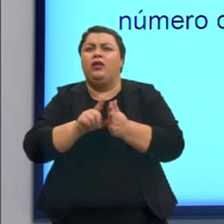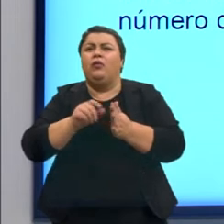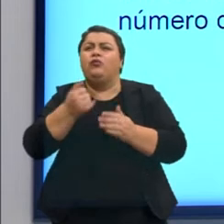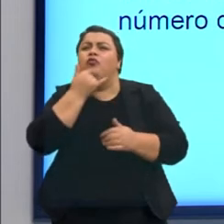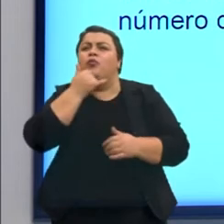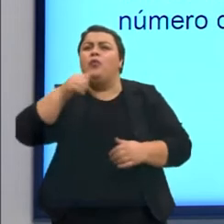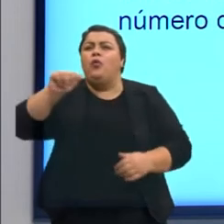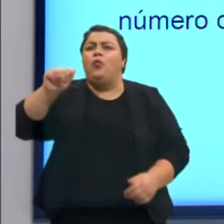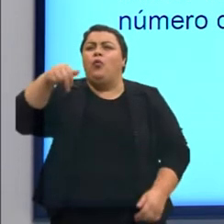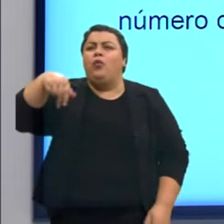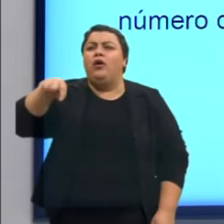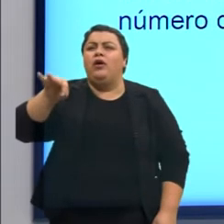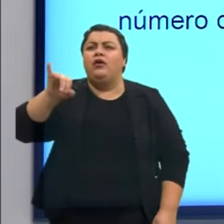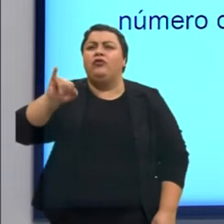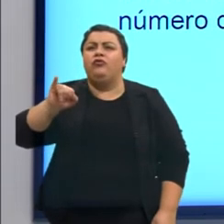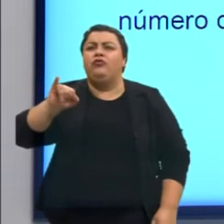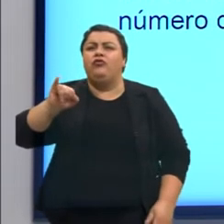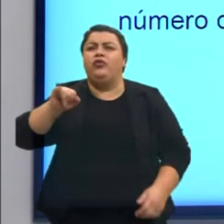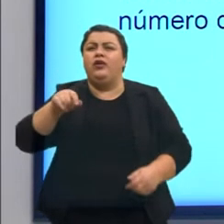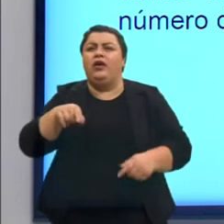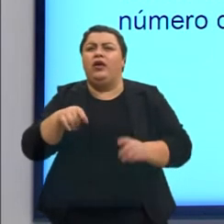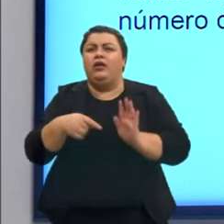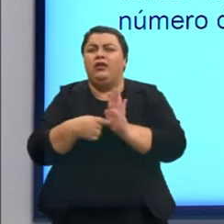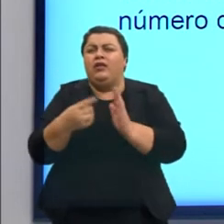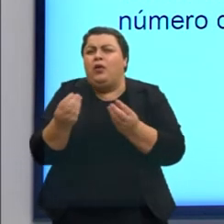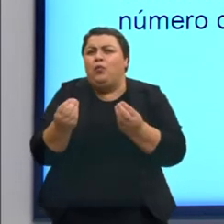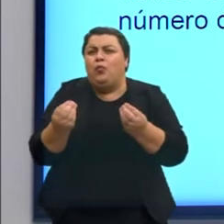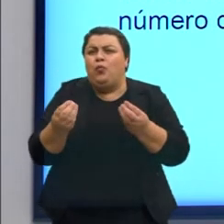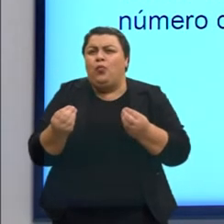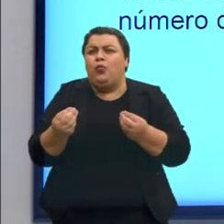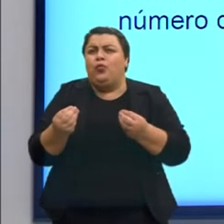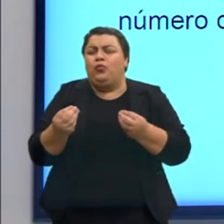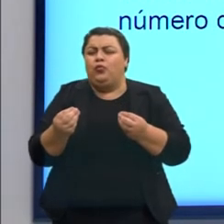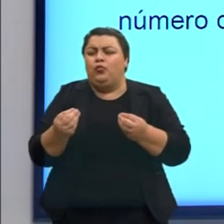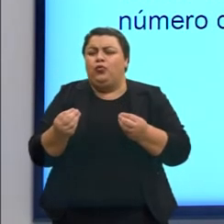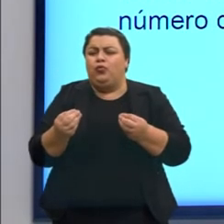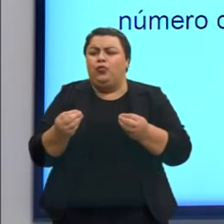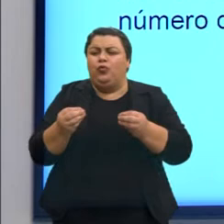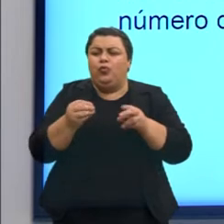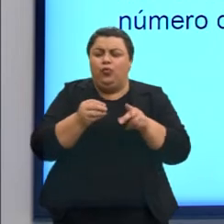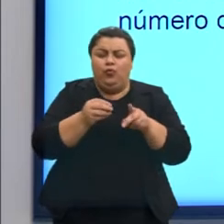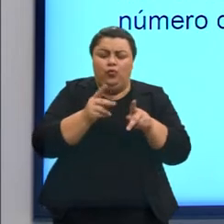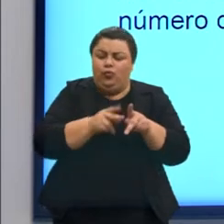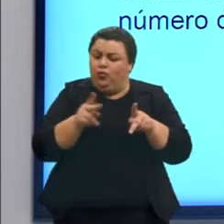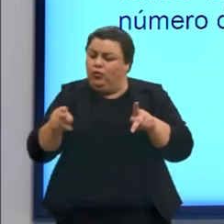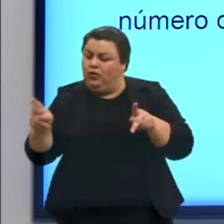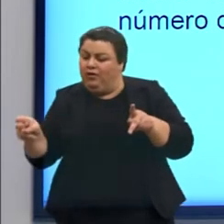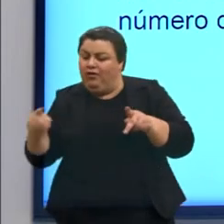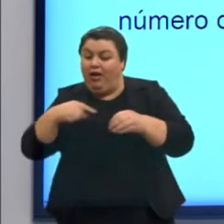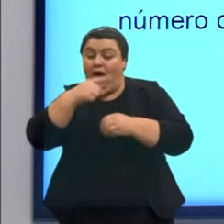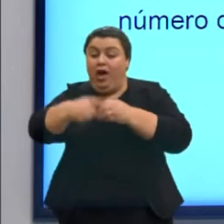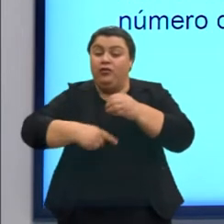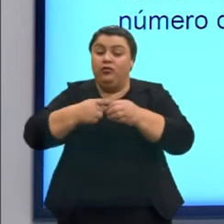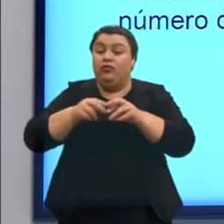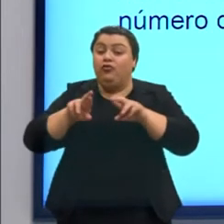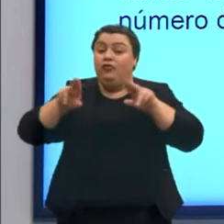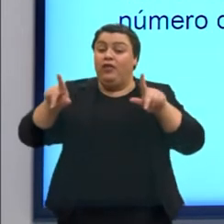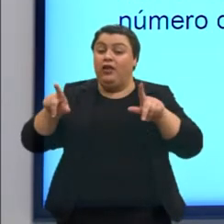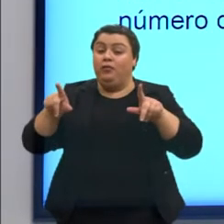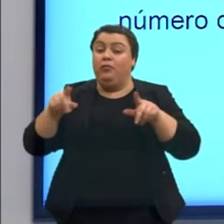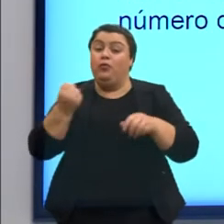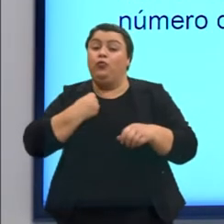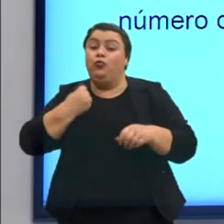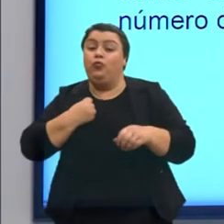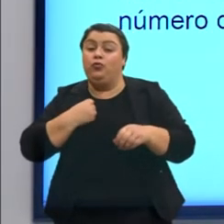químico que possui 50 prótons e possui vários isótopos são átomos que só se diferem pelo número de nêutrons